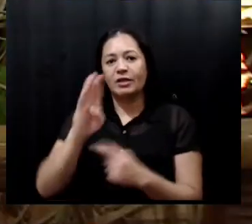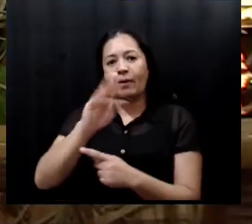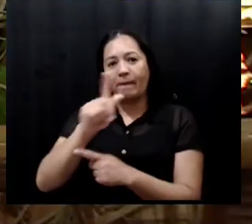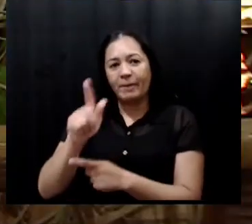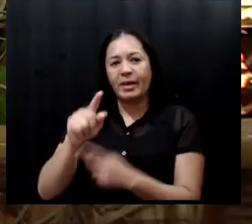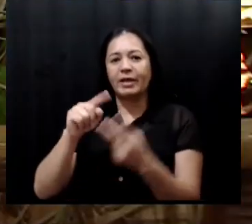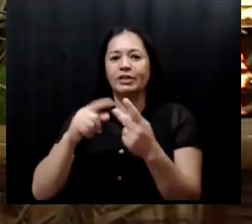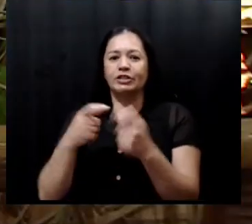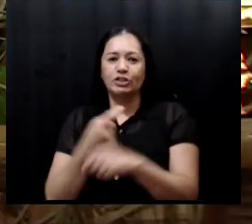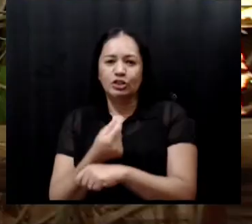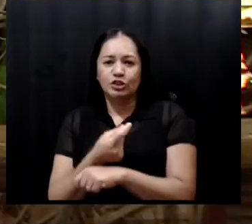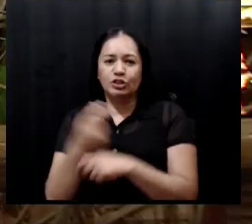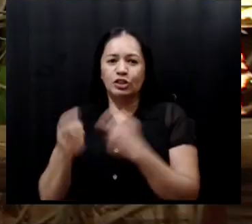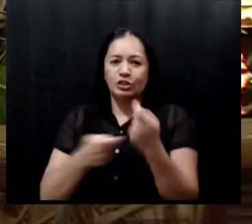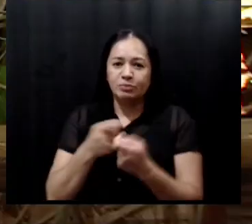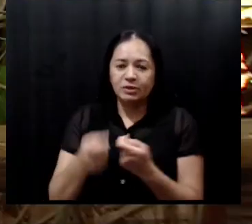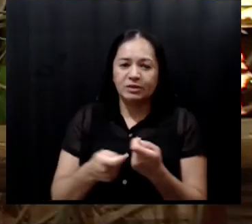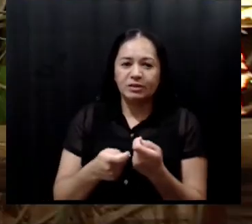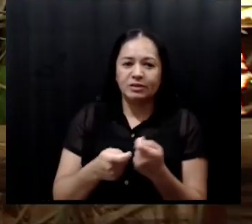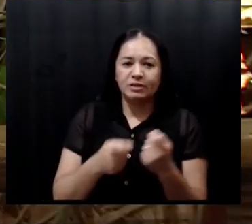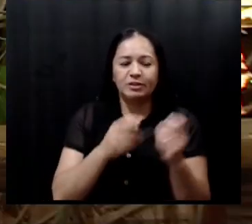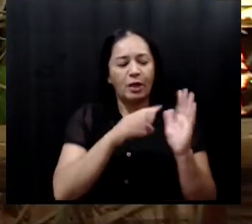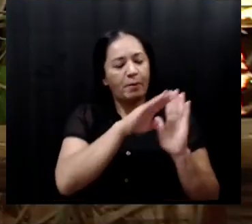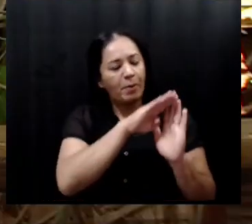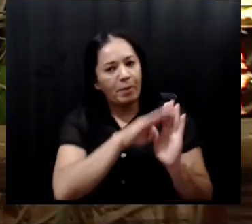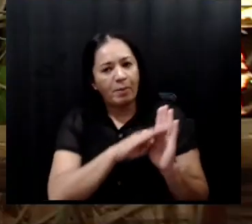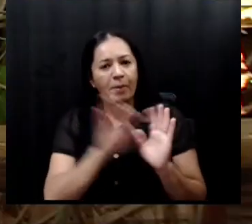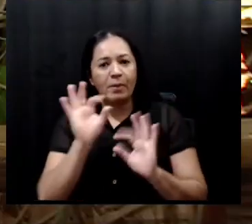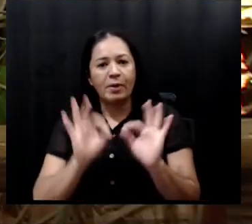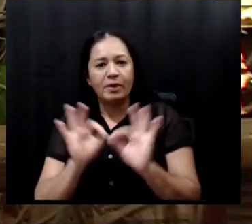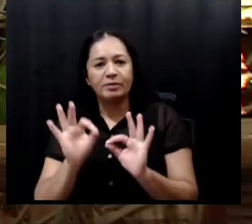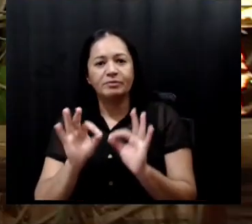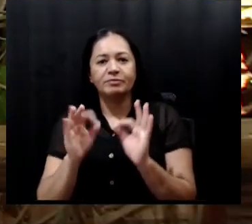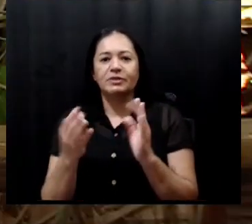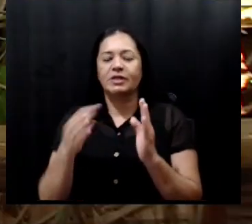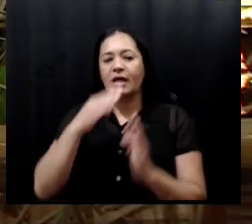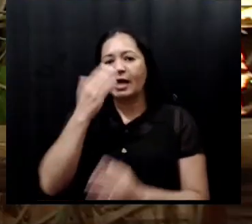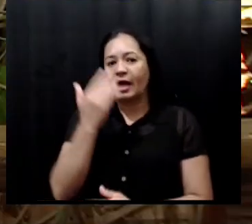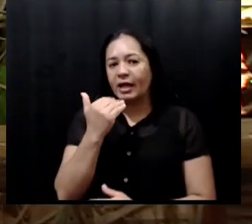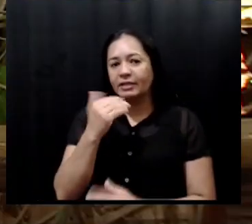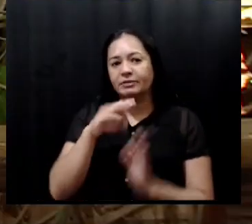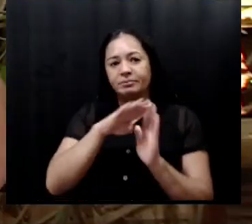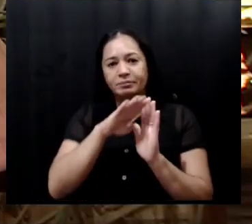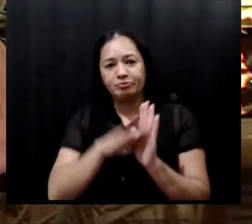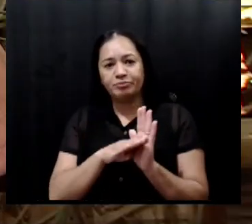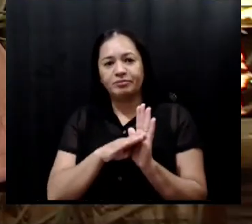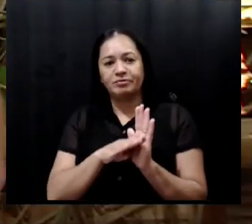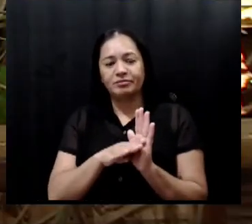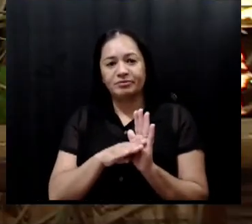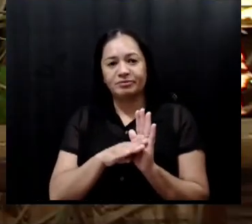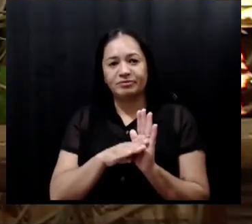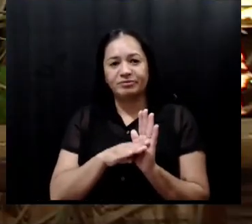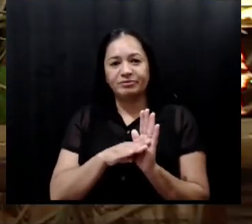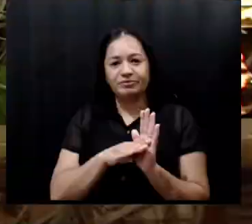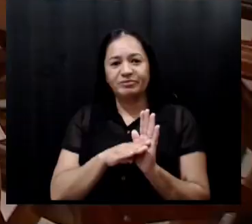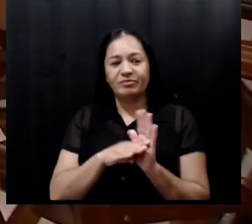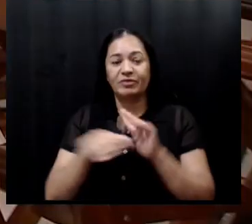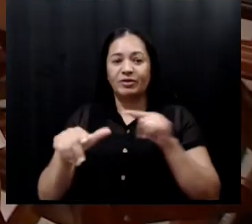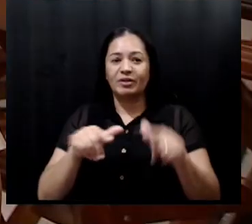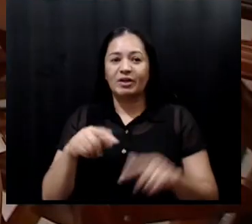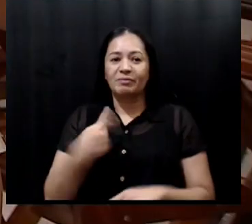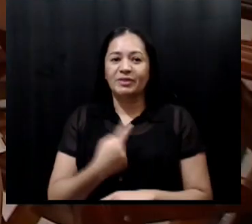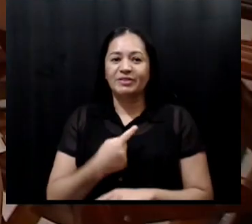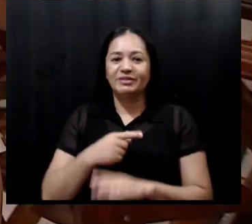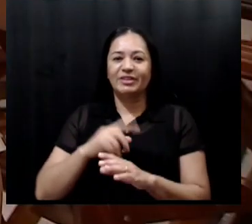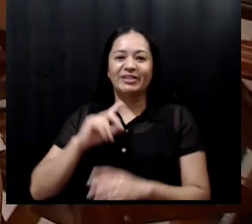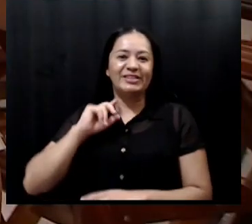administrativo, montar agenda, mexer em cardápio, precificação. Ele faz toda essa parte no trabalho que a gente fala, o trabalho sujo, né, que a gente fala. Como que é